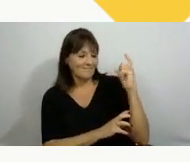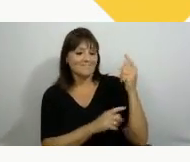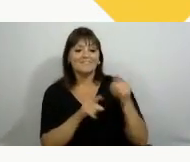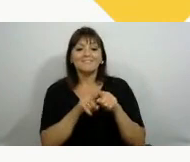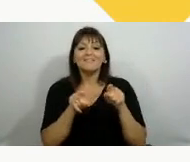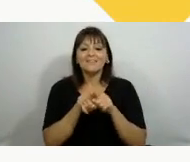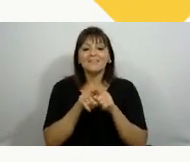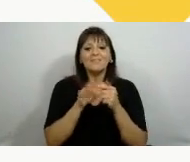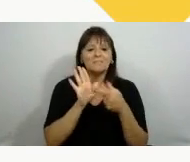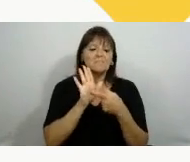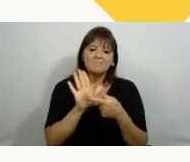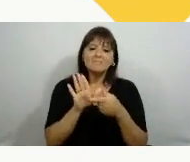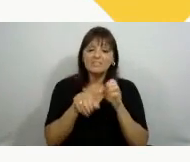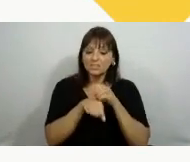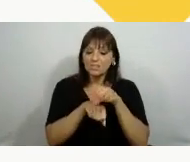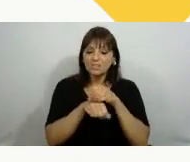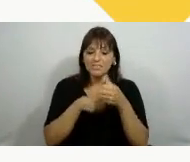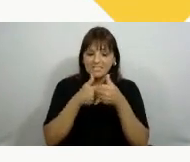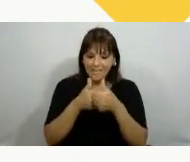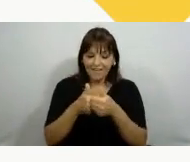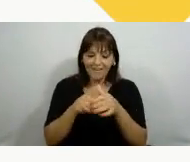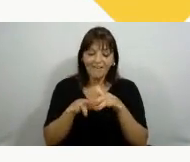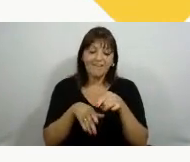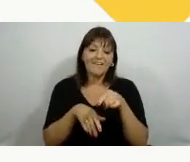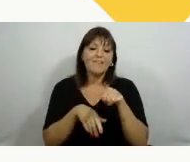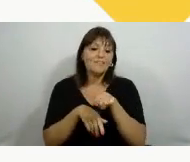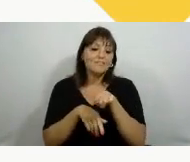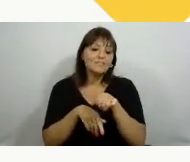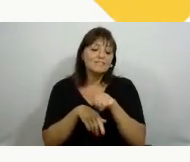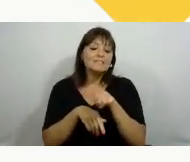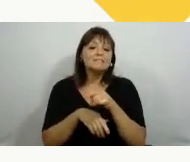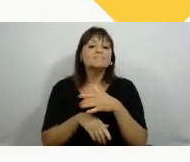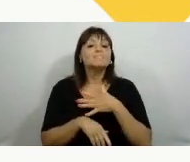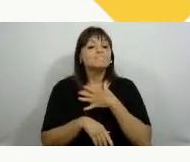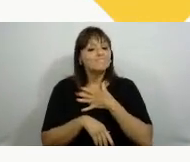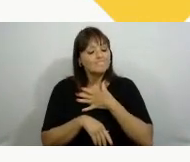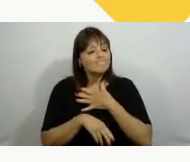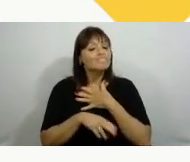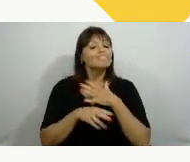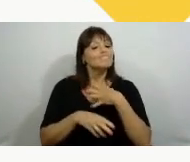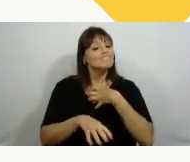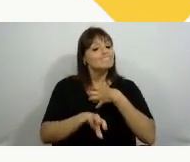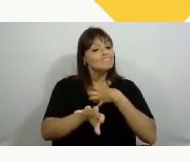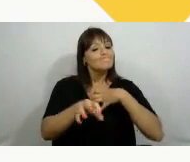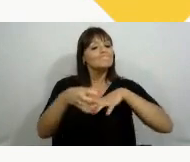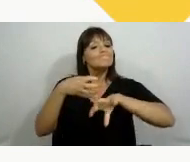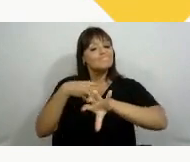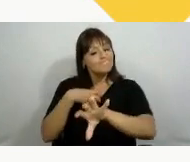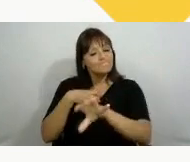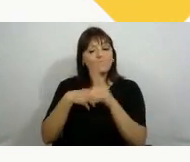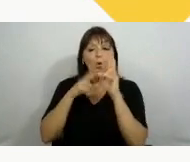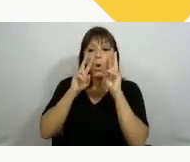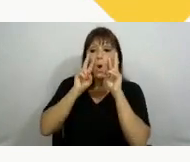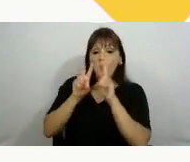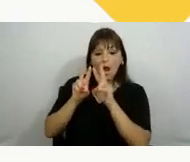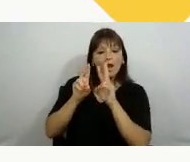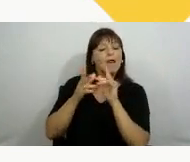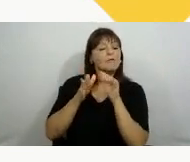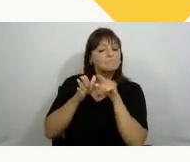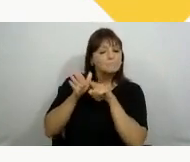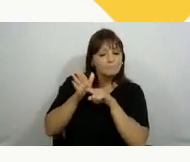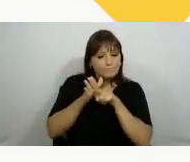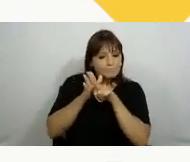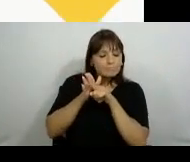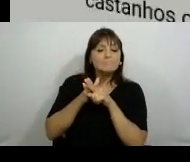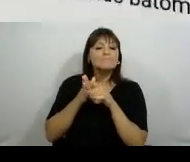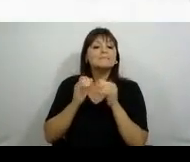que nós demos, mas o importante é vocês terem essa empatia e esse olhar, né, analítico para a imagem, para passar a informação que vocês